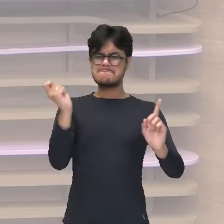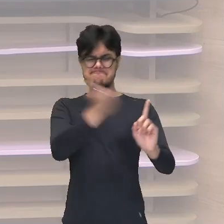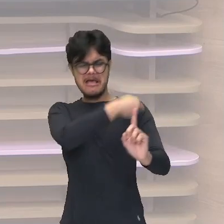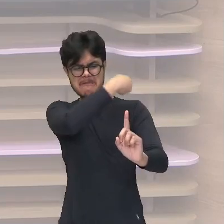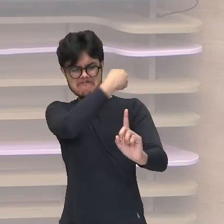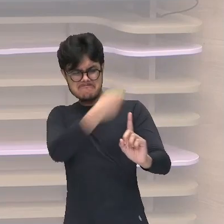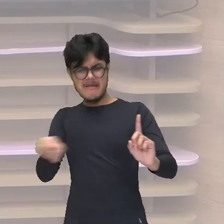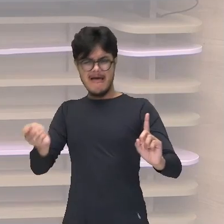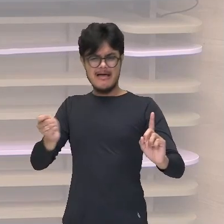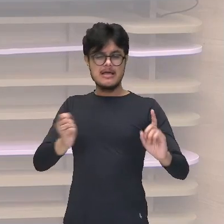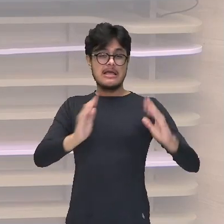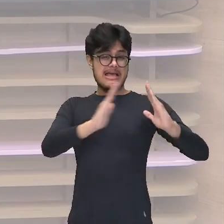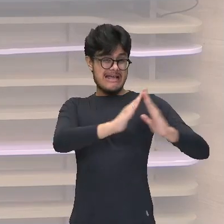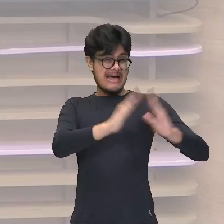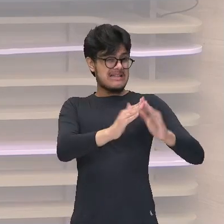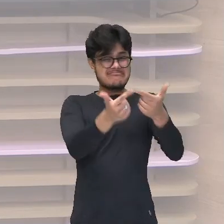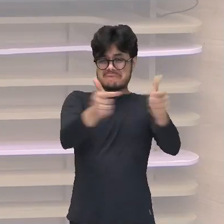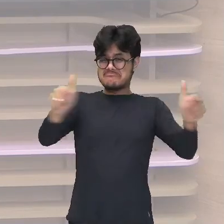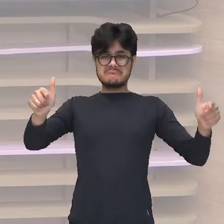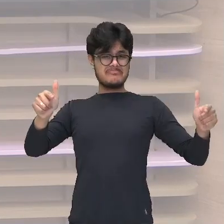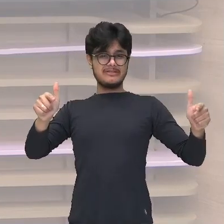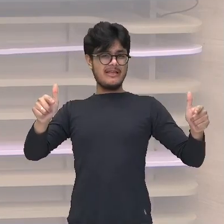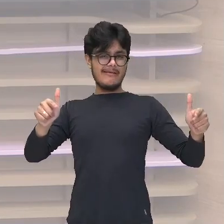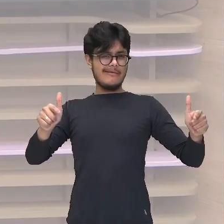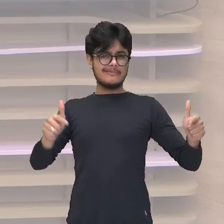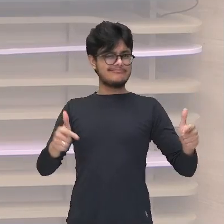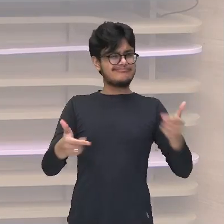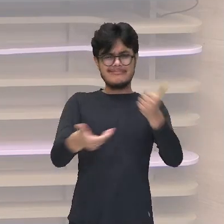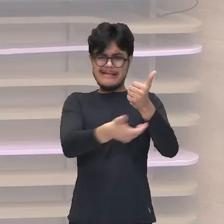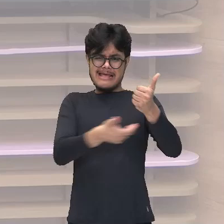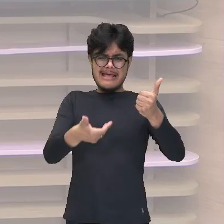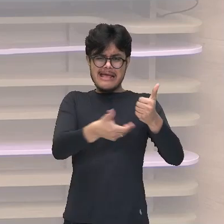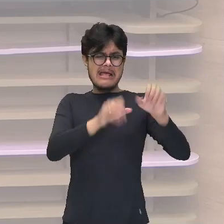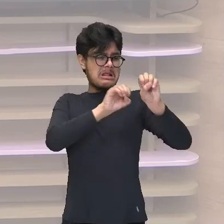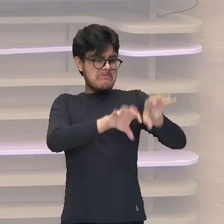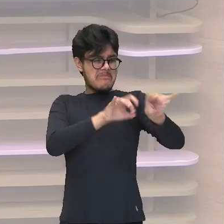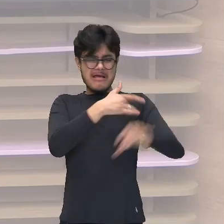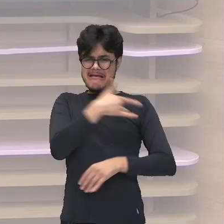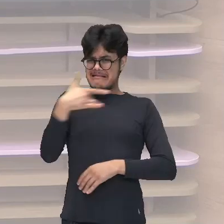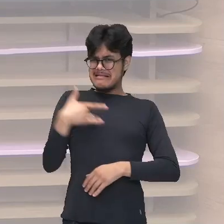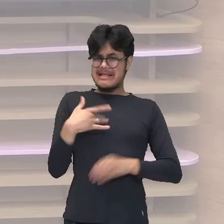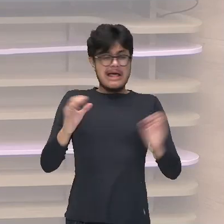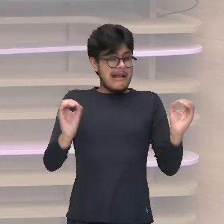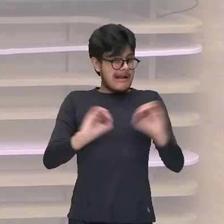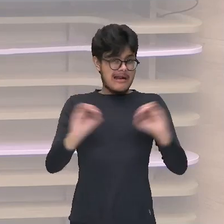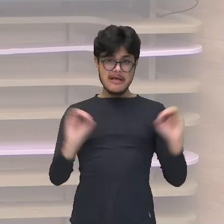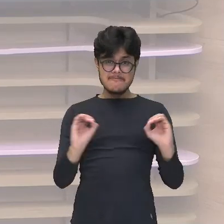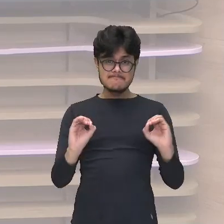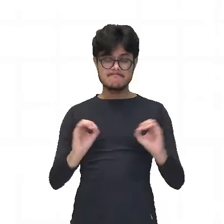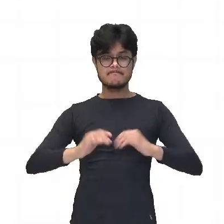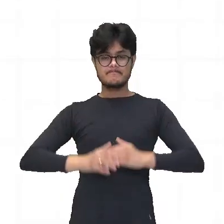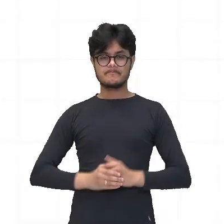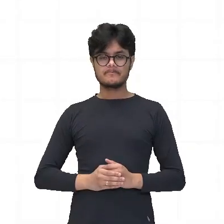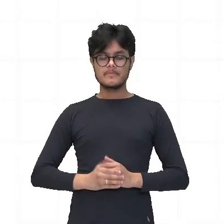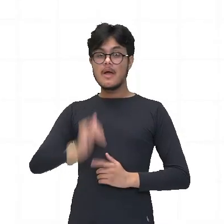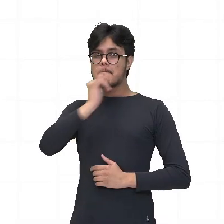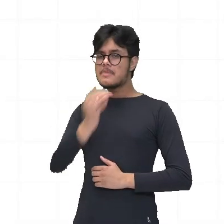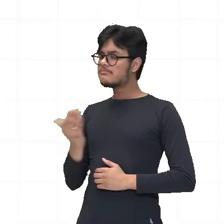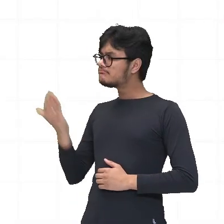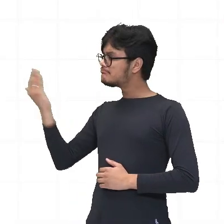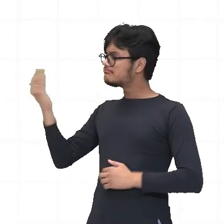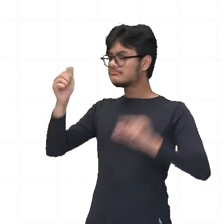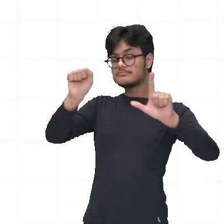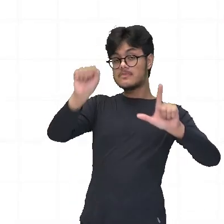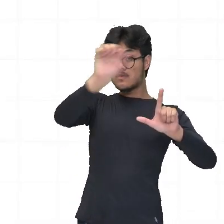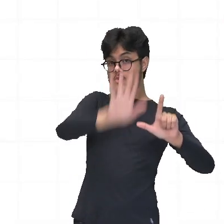moradia era muito precária, não tinha acesso ali à educação básica, saúde, a nada. No mapa, a gente vai verificar um